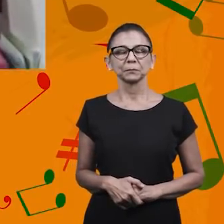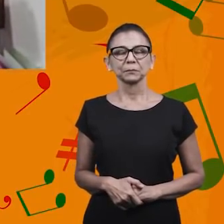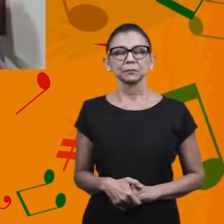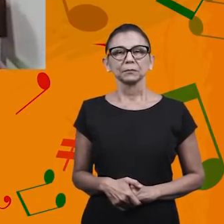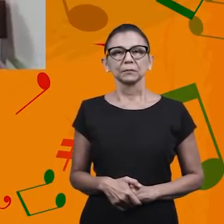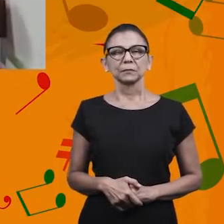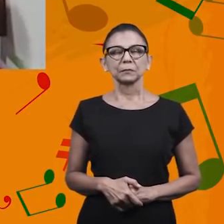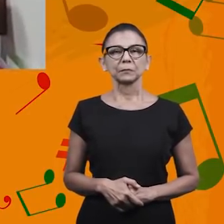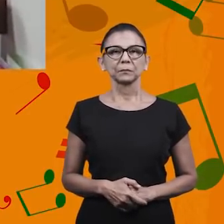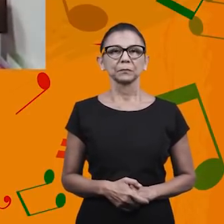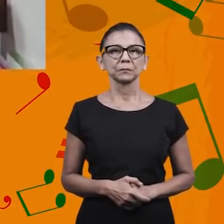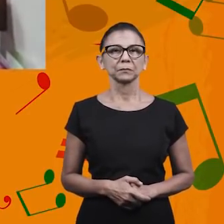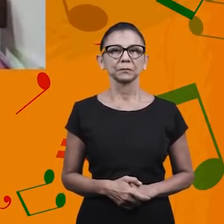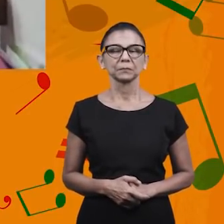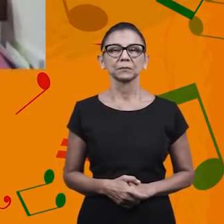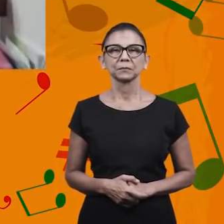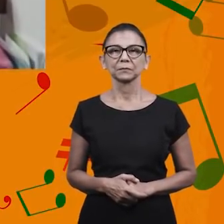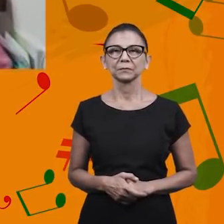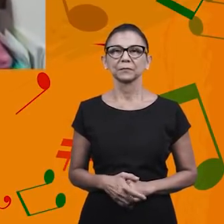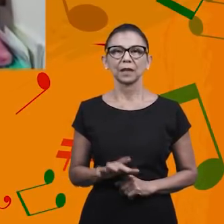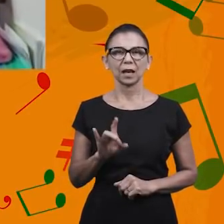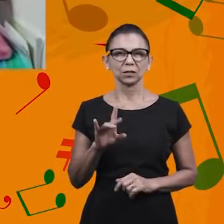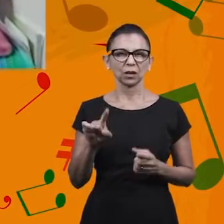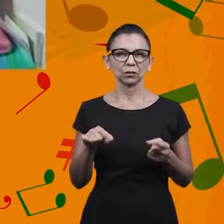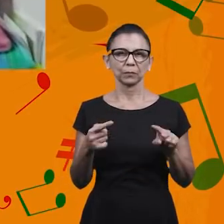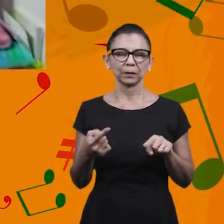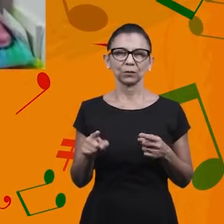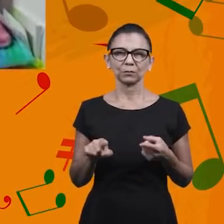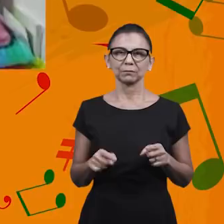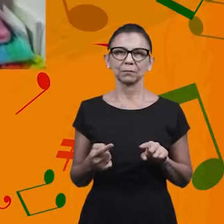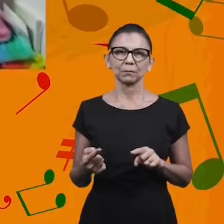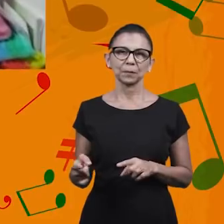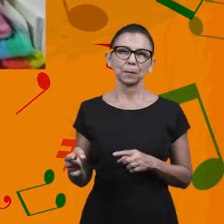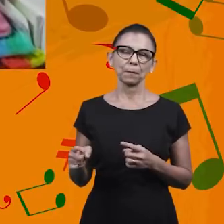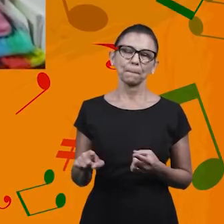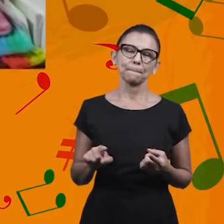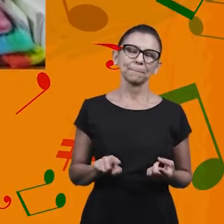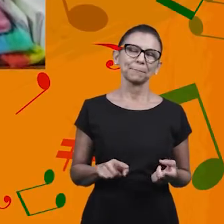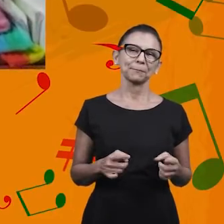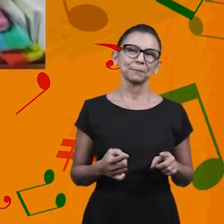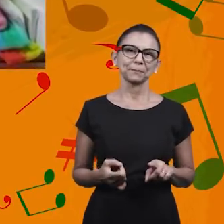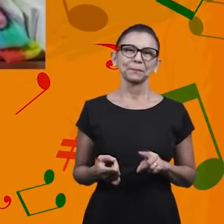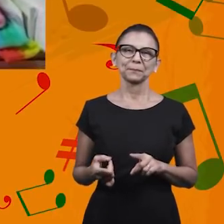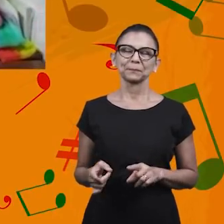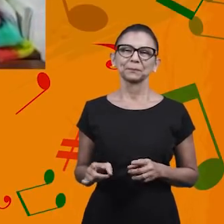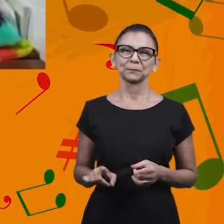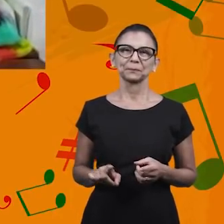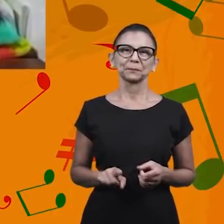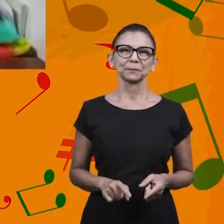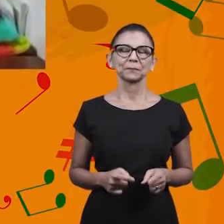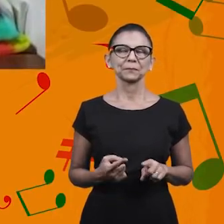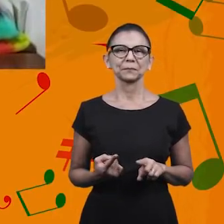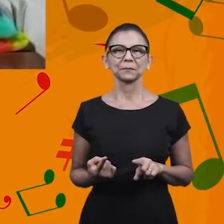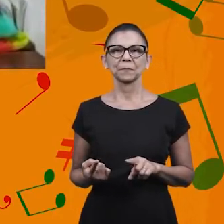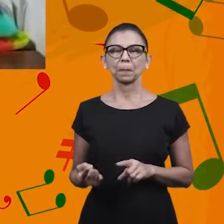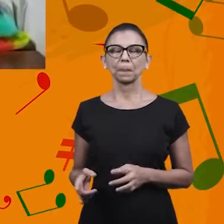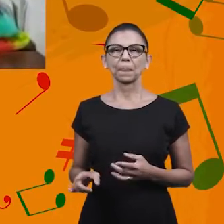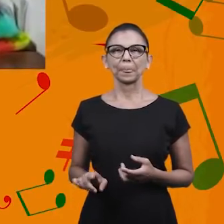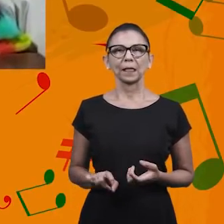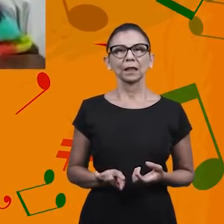professoras da Igreja Rasa, em Armação dos Búzios, acompanharam os ensinos do quadro